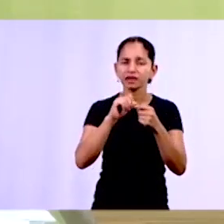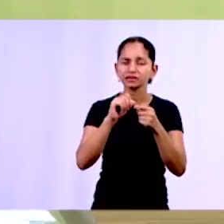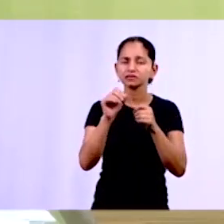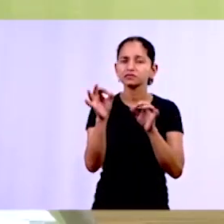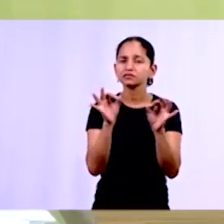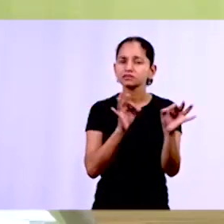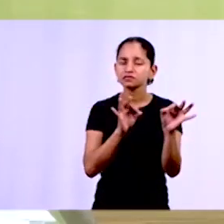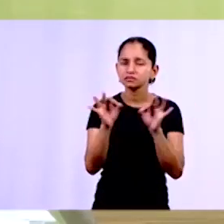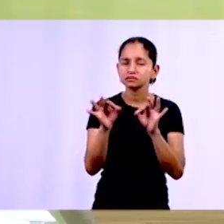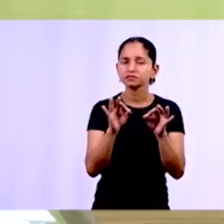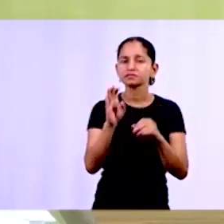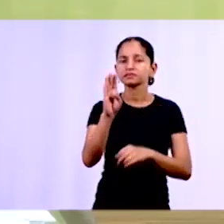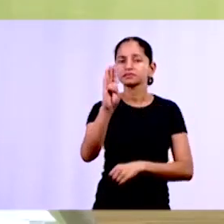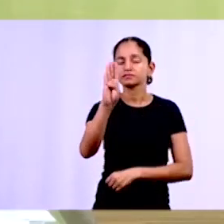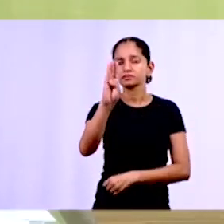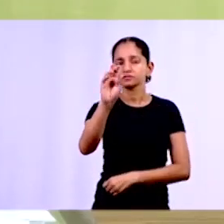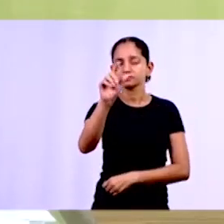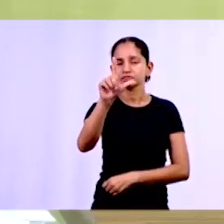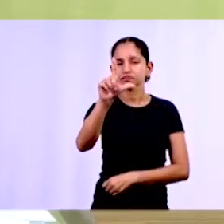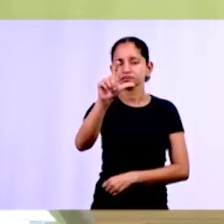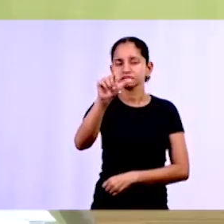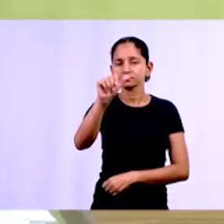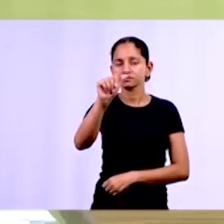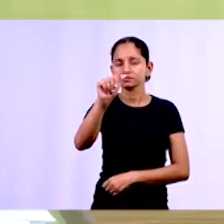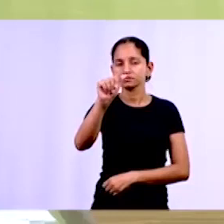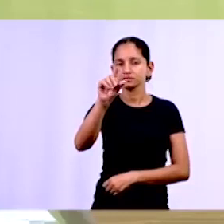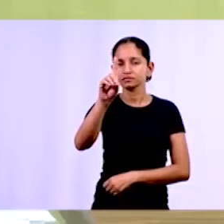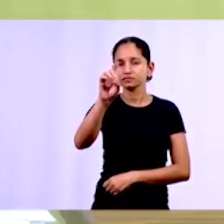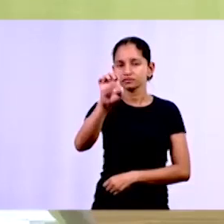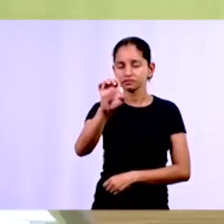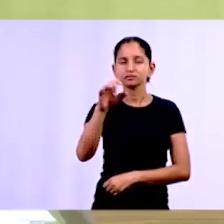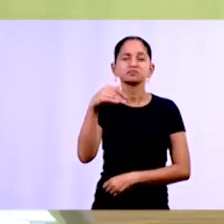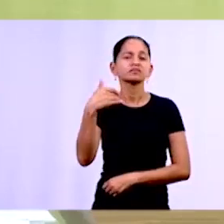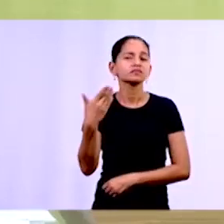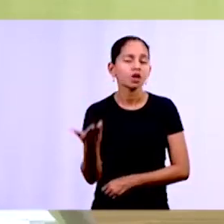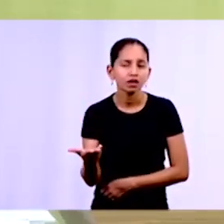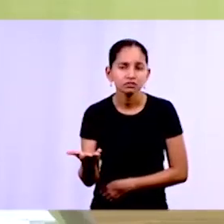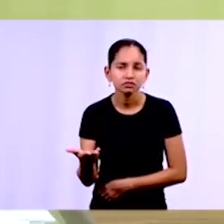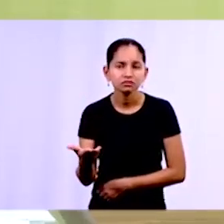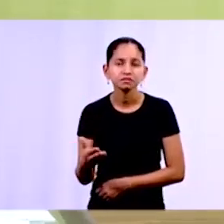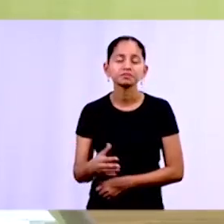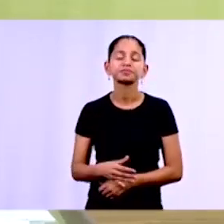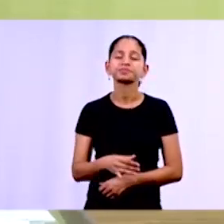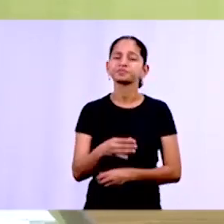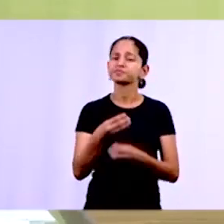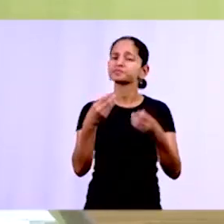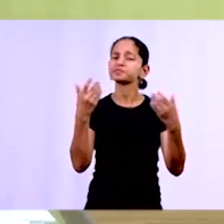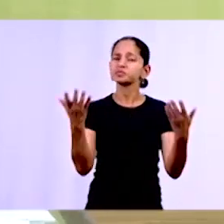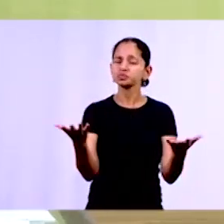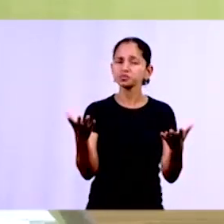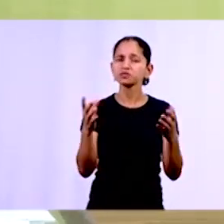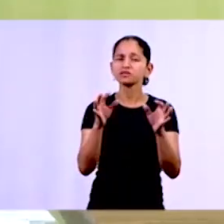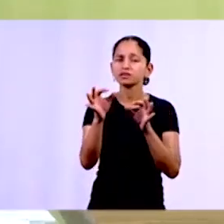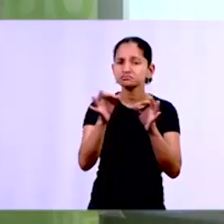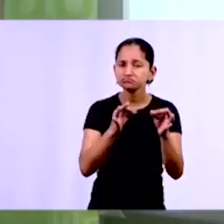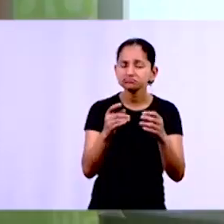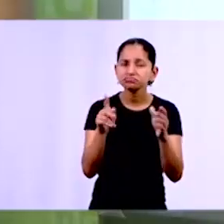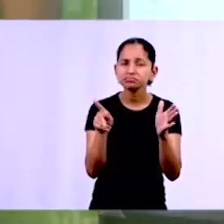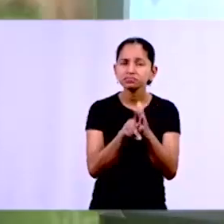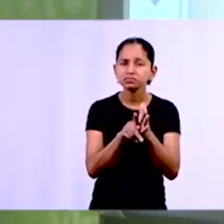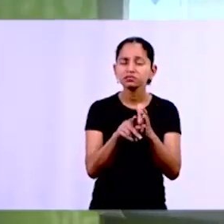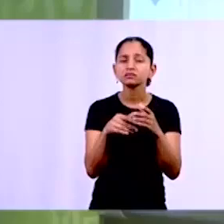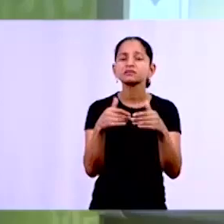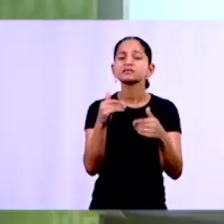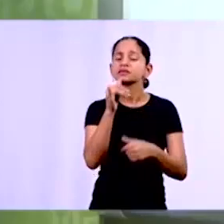modelo Blade? Qual o formato, a questão do espaço físico, né? Ou se ele tem outra especificidade? Eu